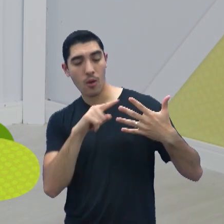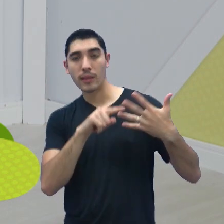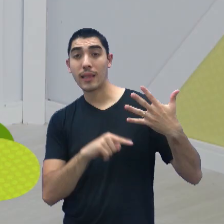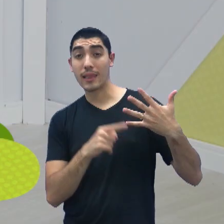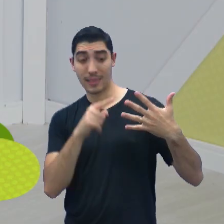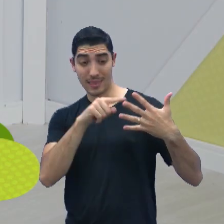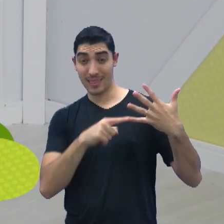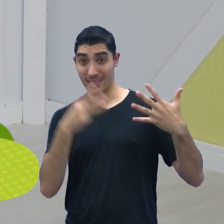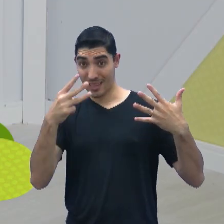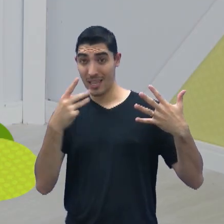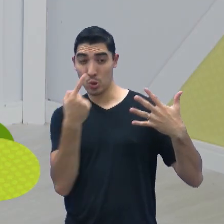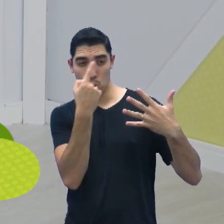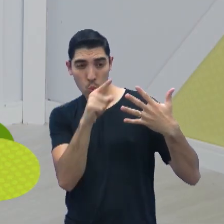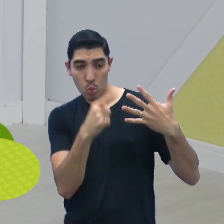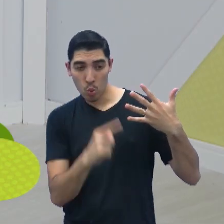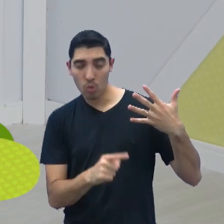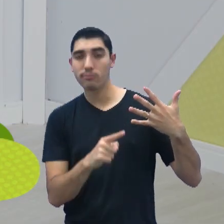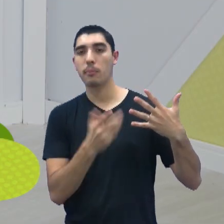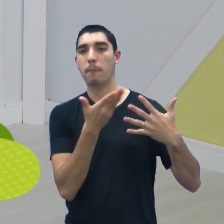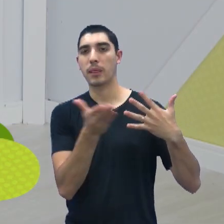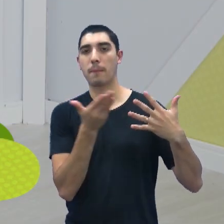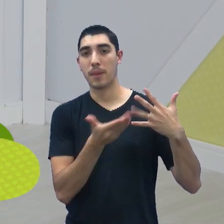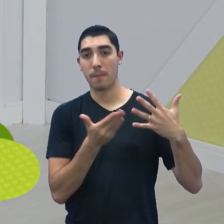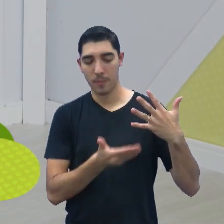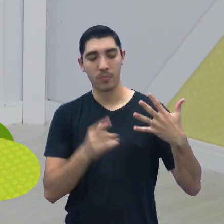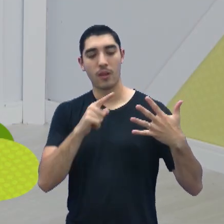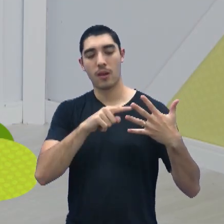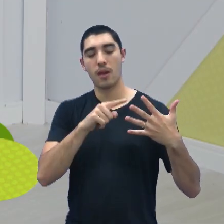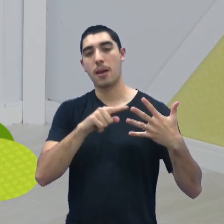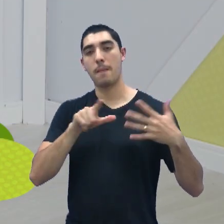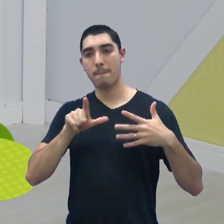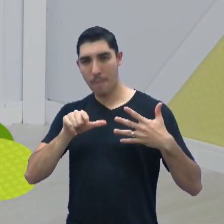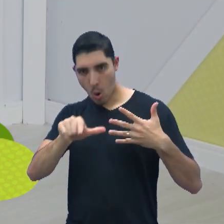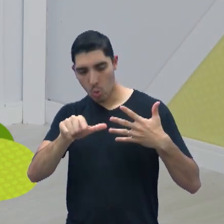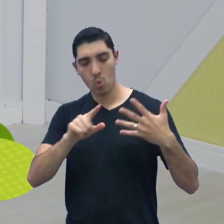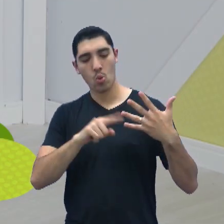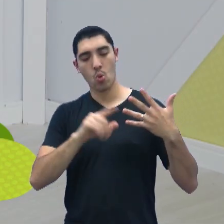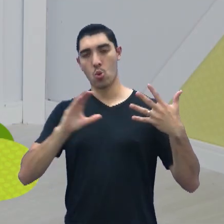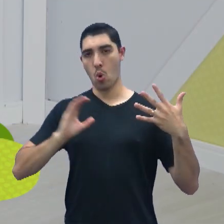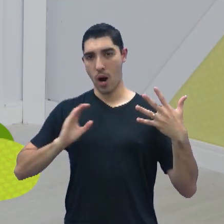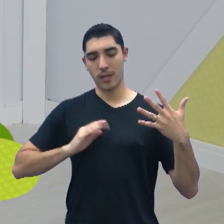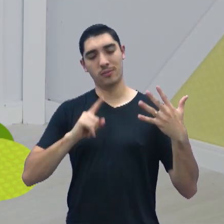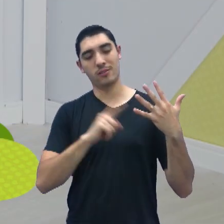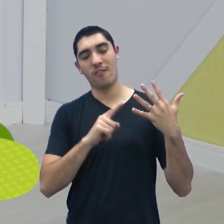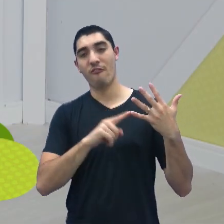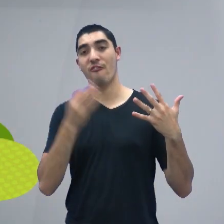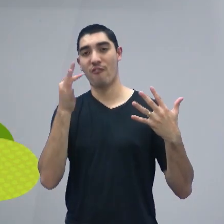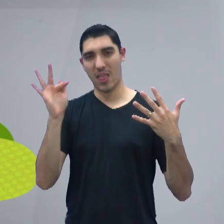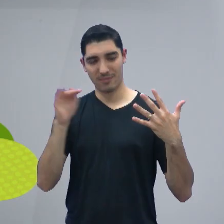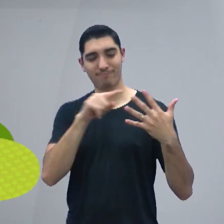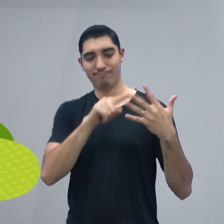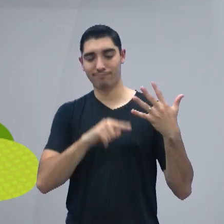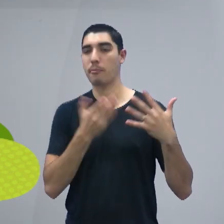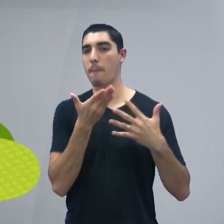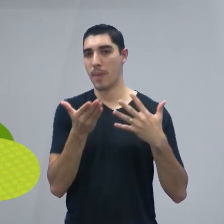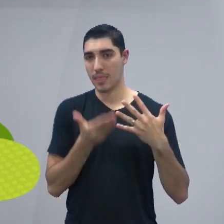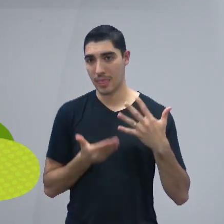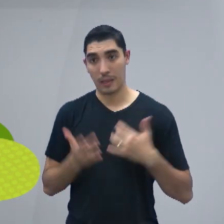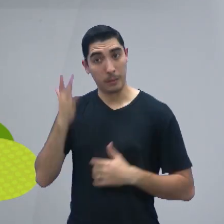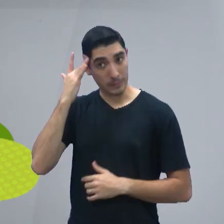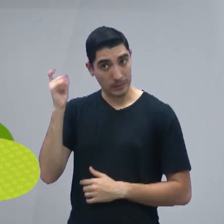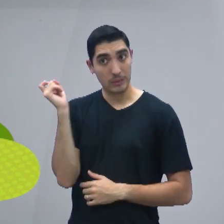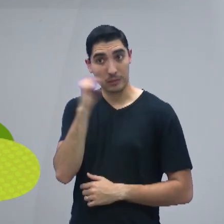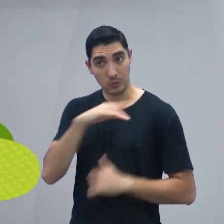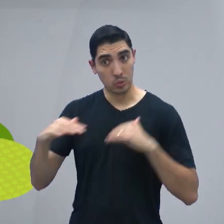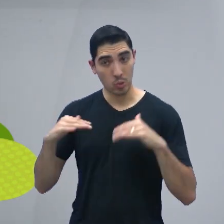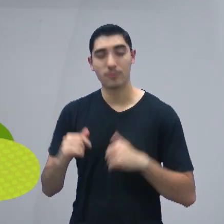do grupo nessa fase de realinhamento. Bauru, Corinthians e agora a equipe de Franca. Pedreira amanhã para o São José. Sem dúvidas, Vieira,